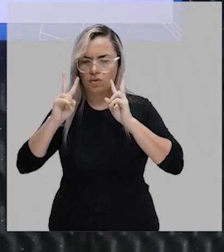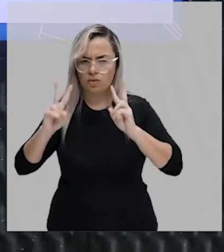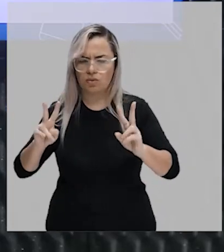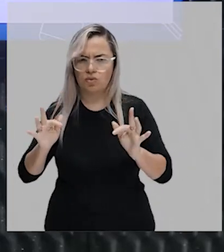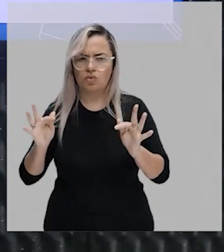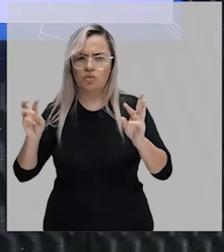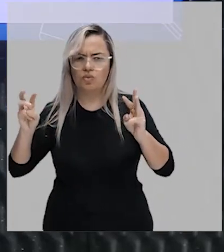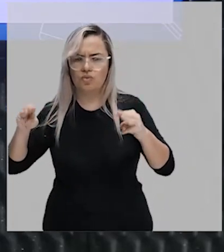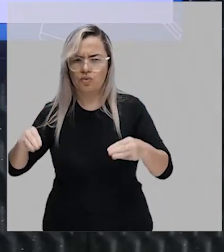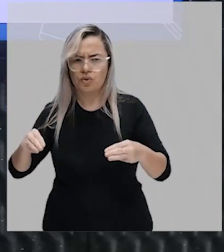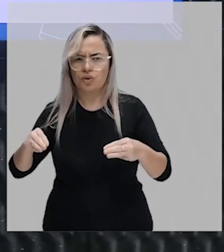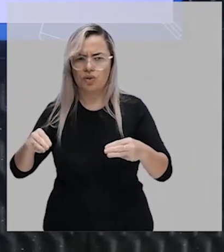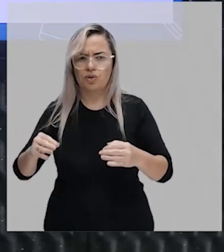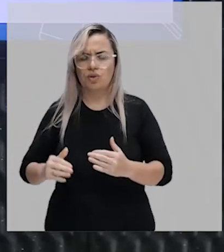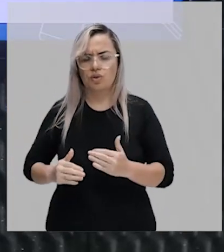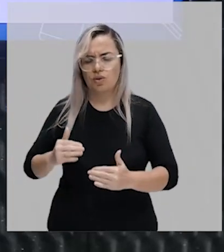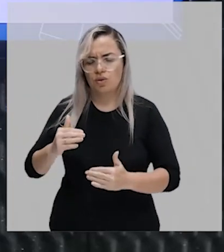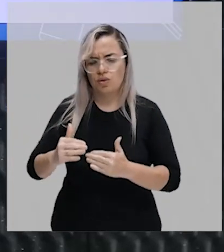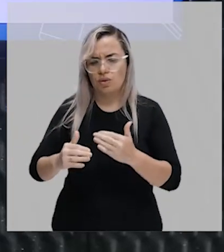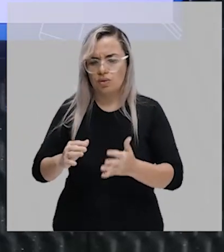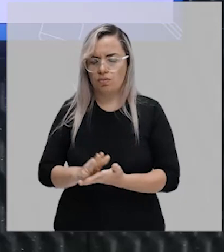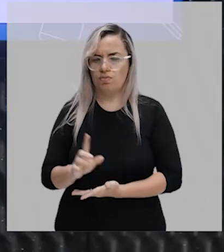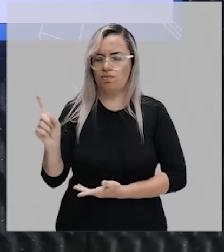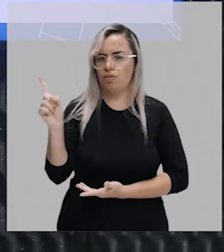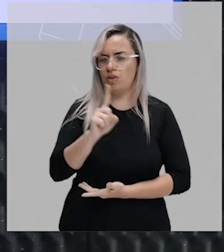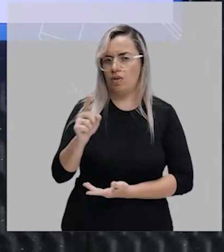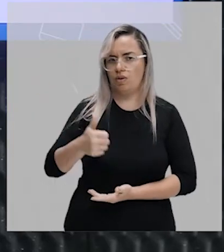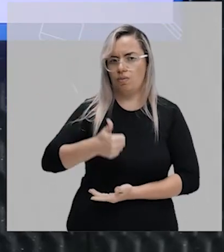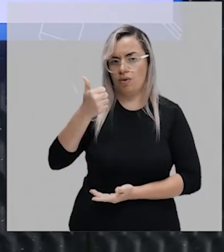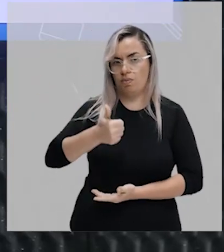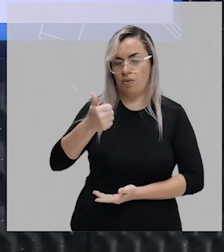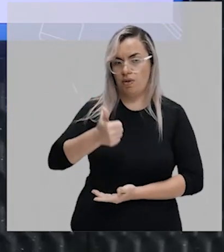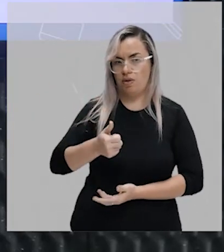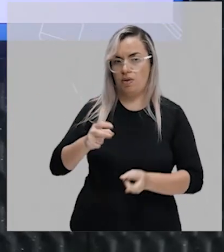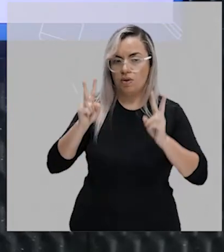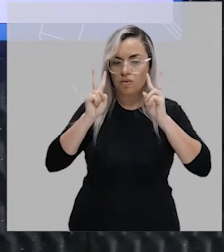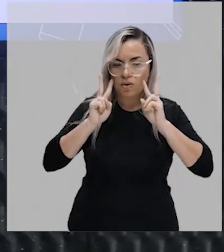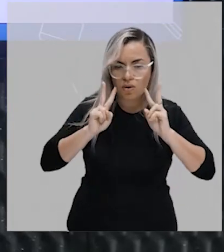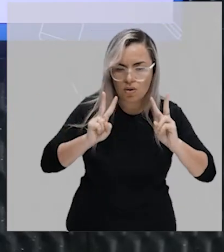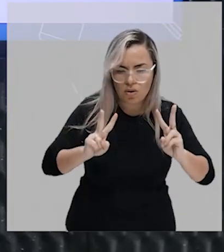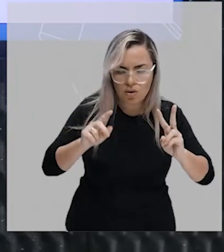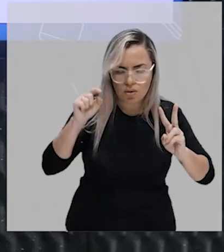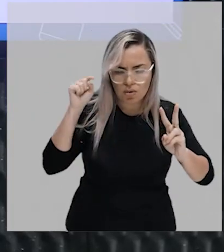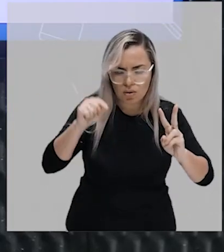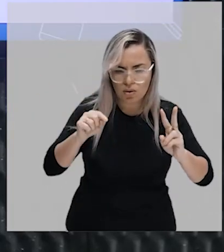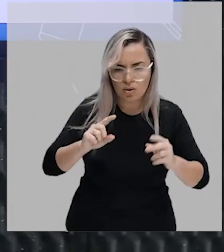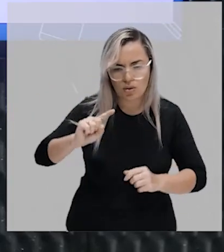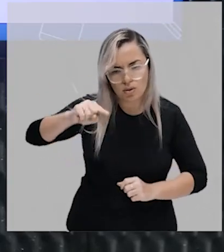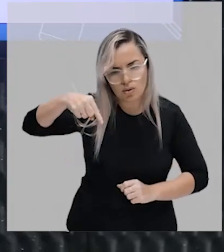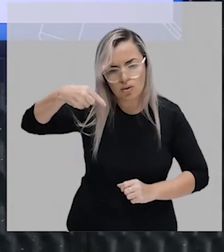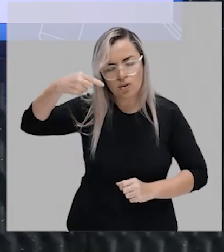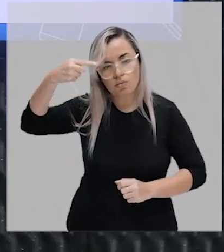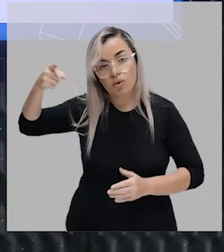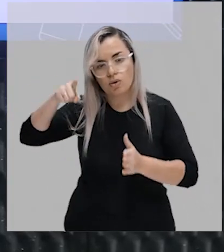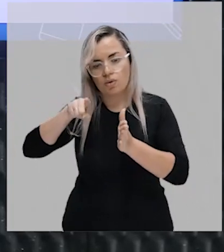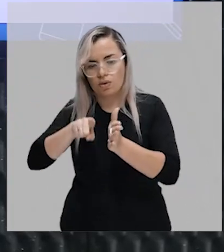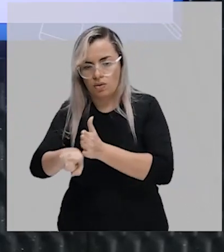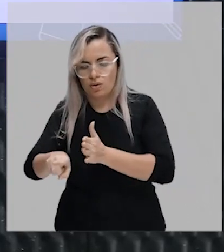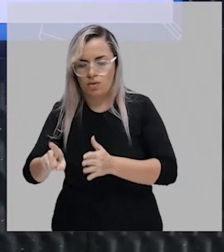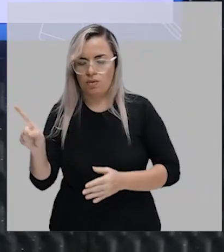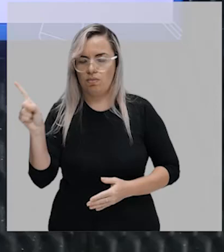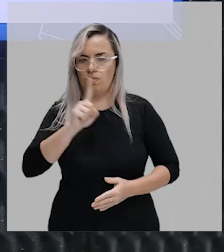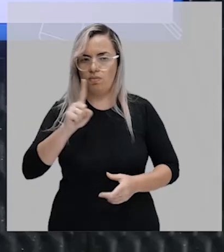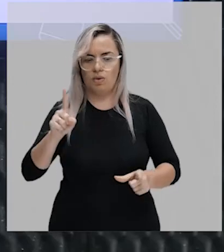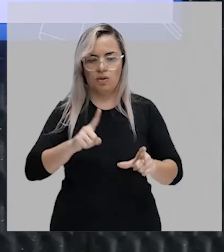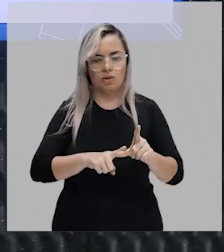processo. Não, a primeira coisa que a gente faz é observar. Então, primeiro você observa e depois que você questiona. Então, não